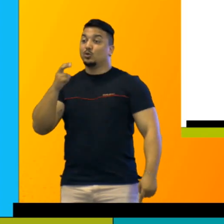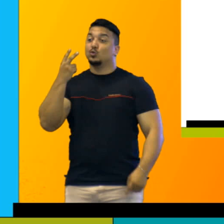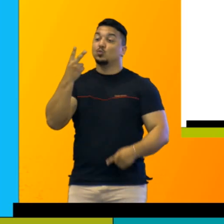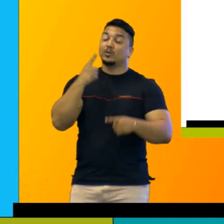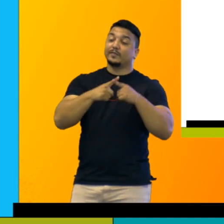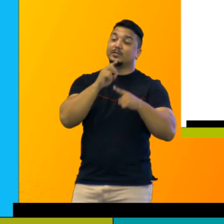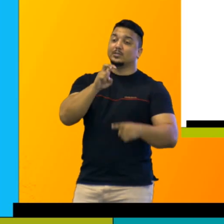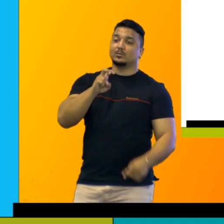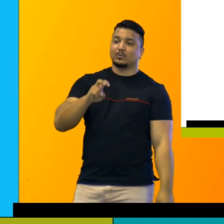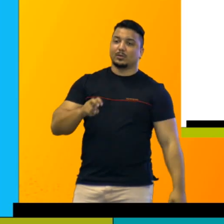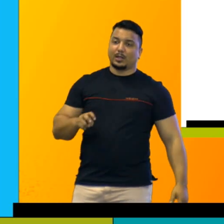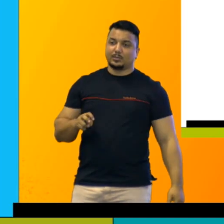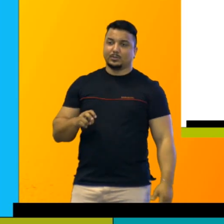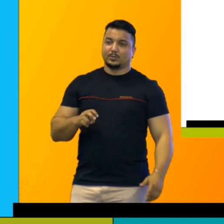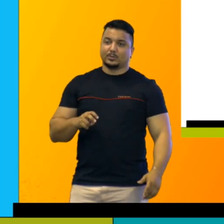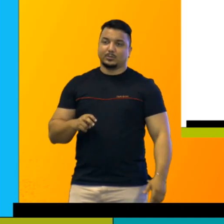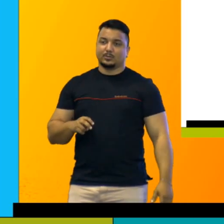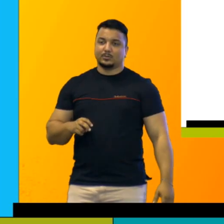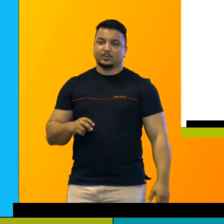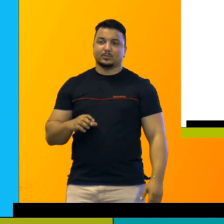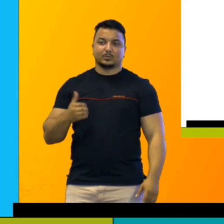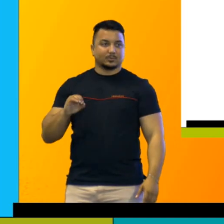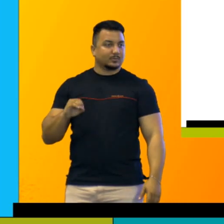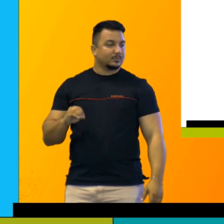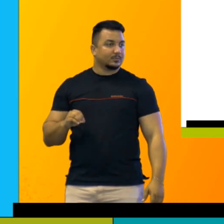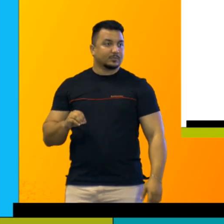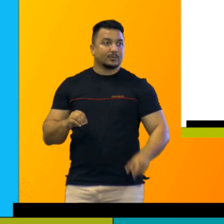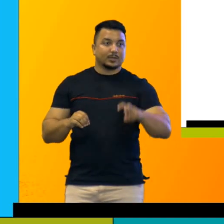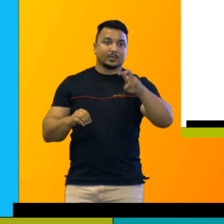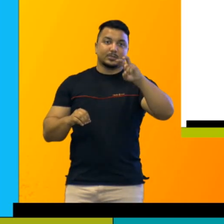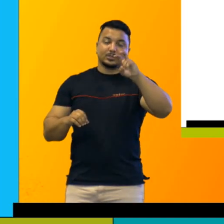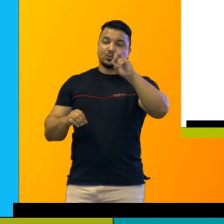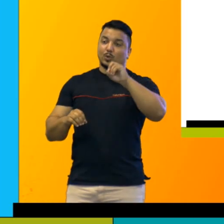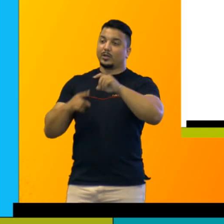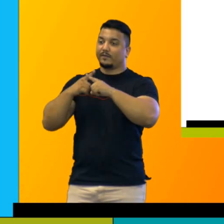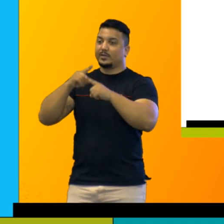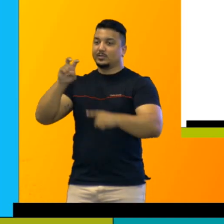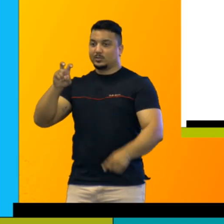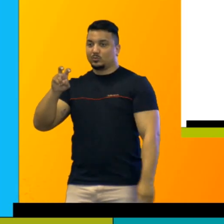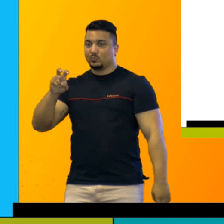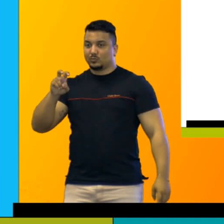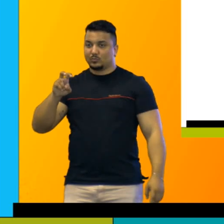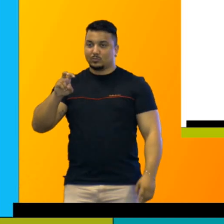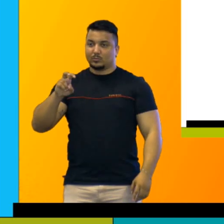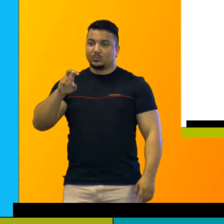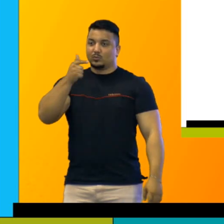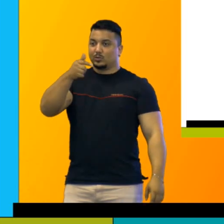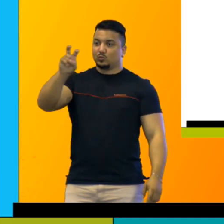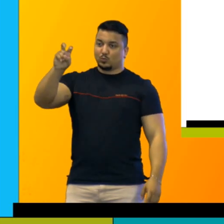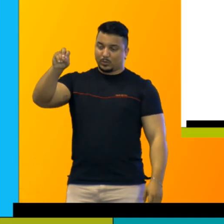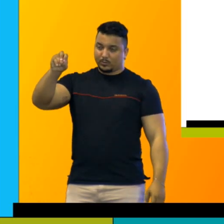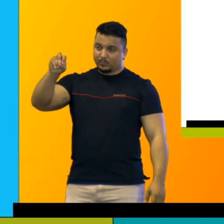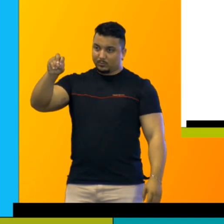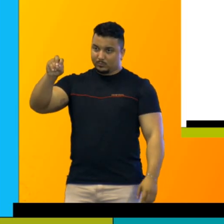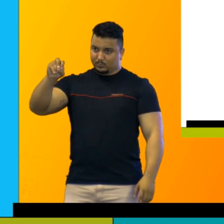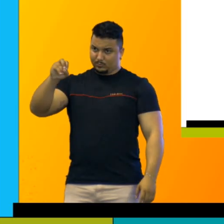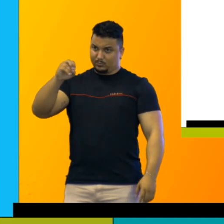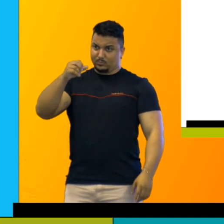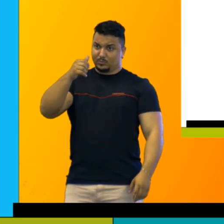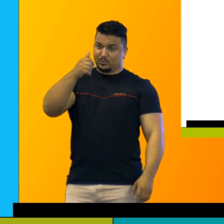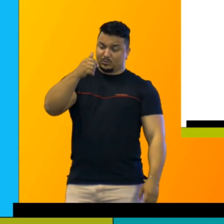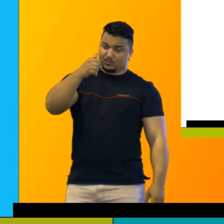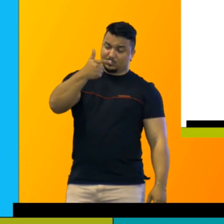vezes 5? 10. Quanto é 50 vezes 5? 250. 250